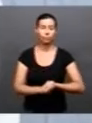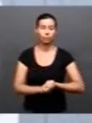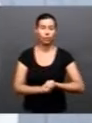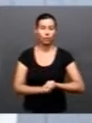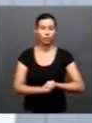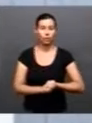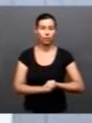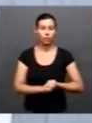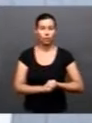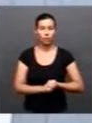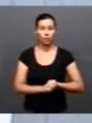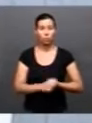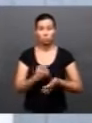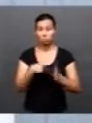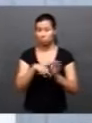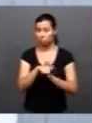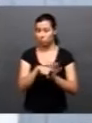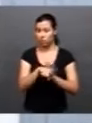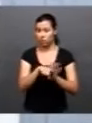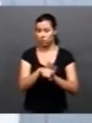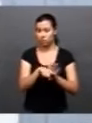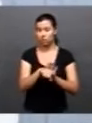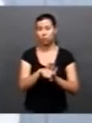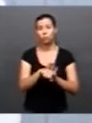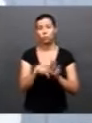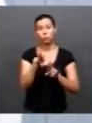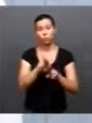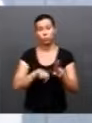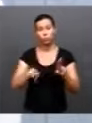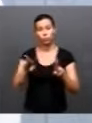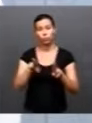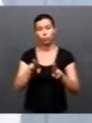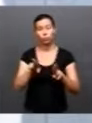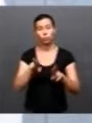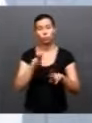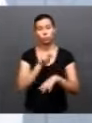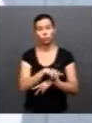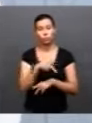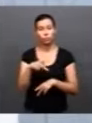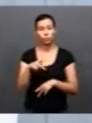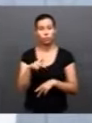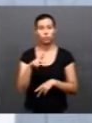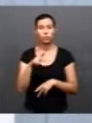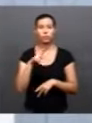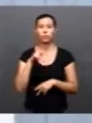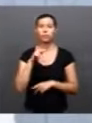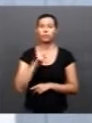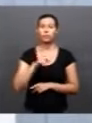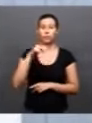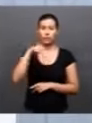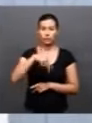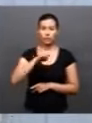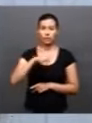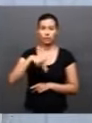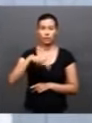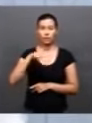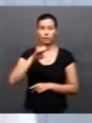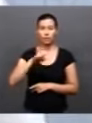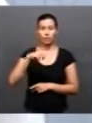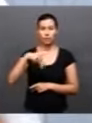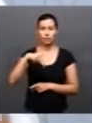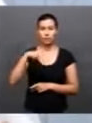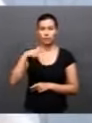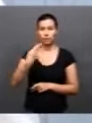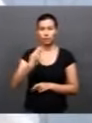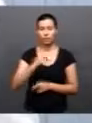um grande pesquisador da UFO, professor Mineu, ele lamentando essa saída de